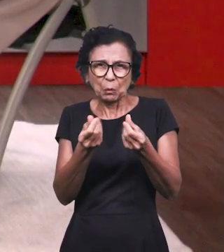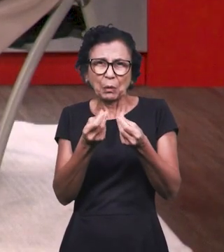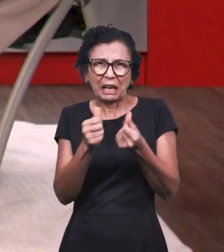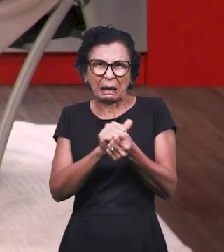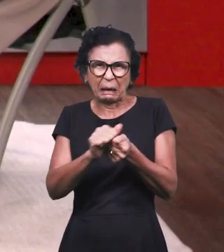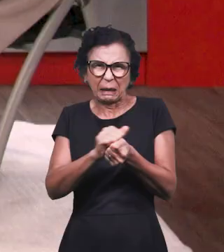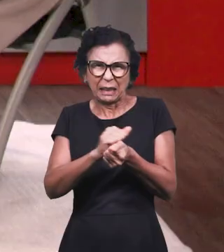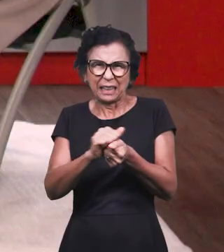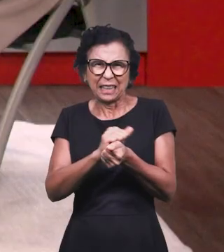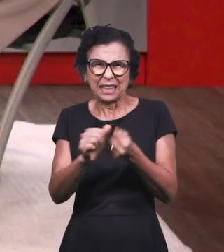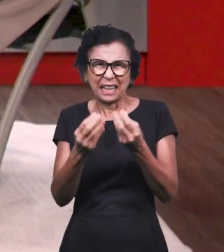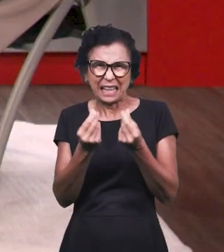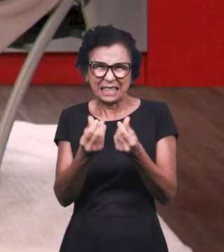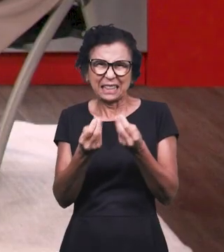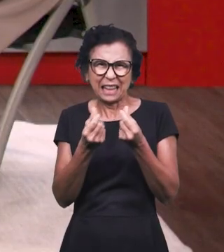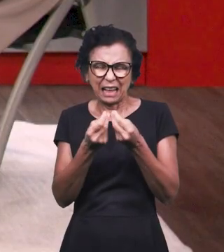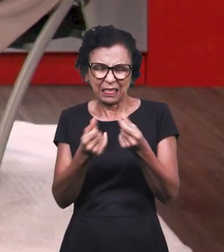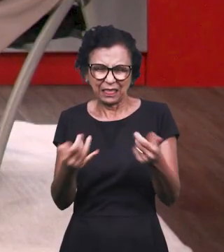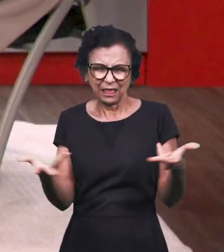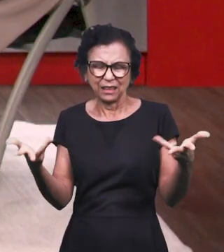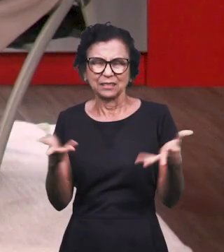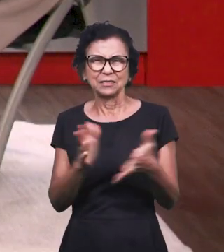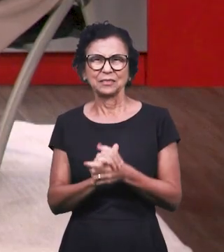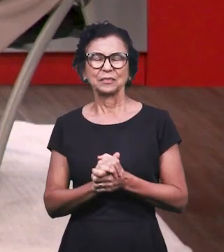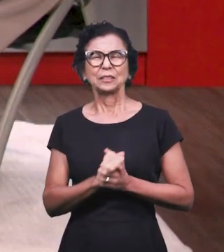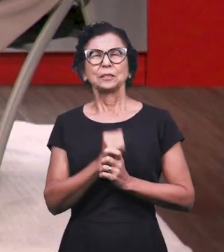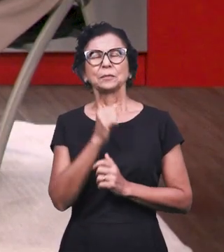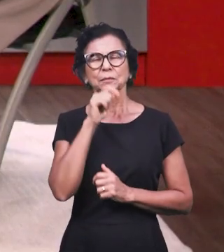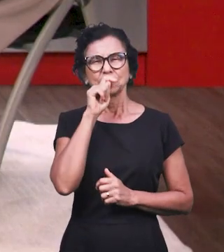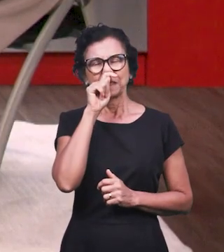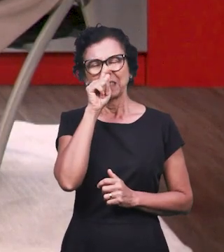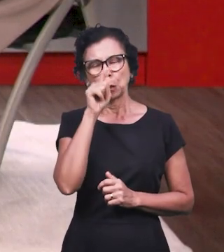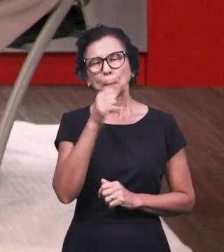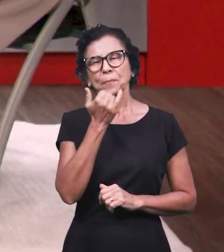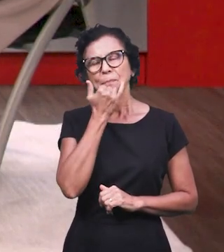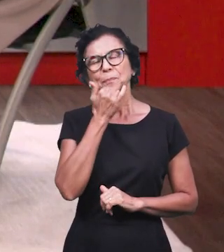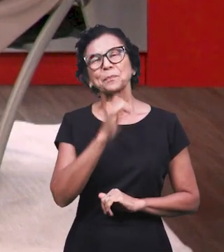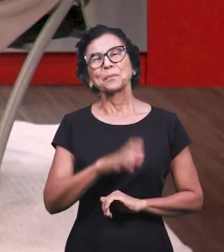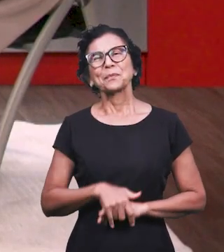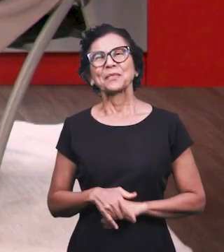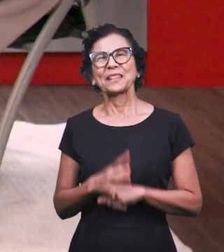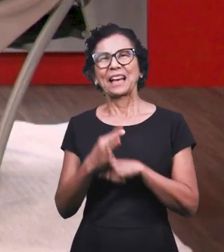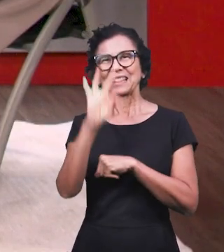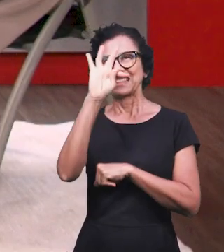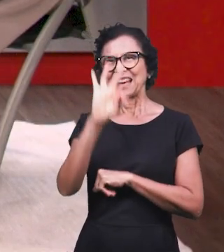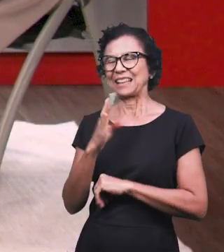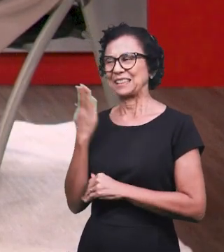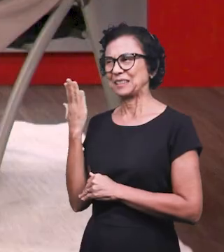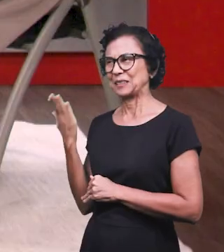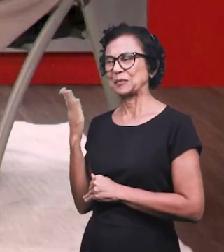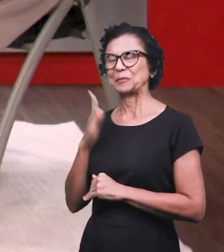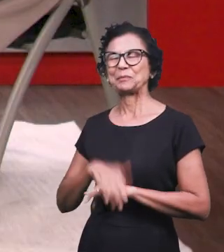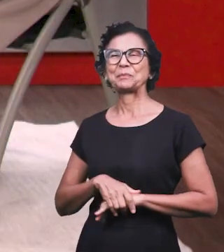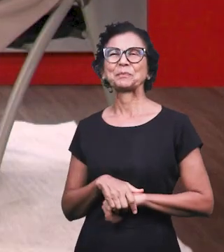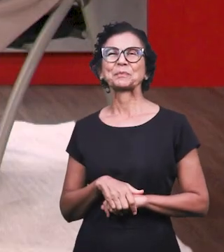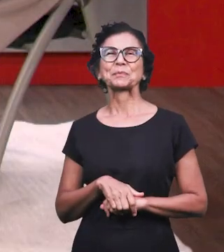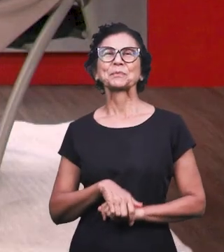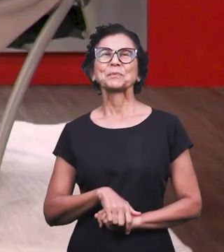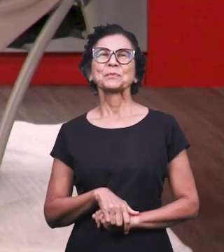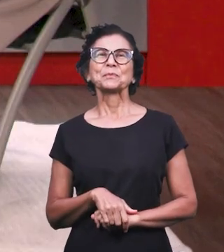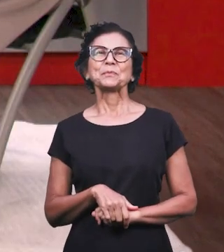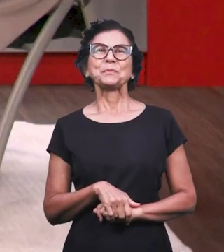você não usar uma técnica adequada. Vamos lá, vou mostrar para vocês. A técnica que a gente recomenda. Aqui está